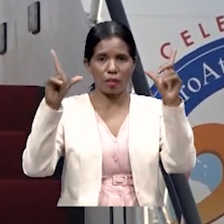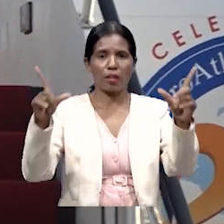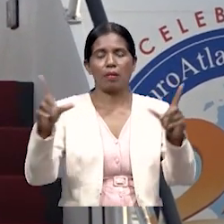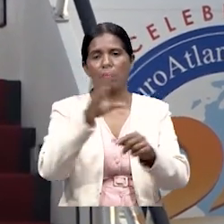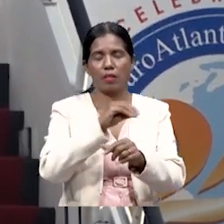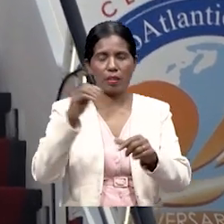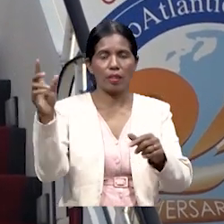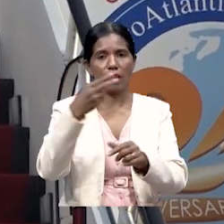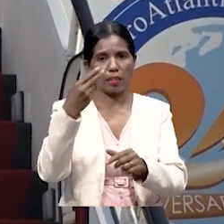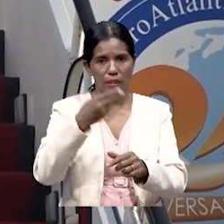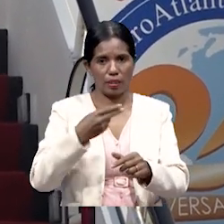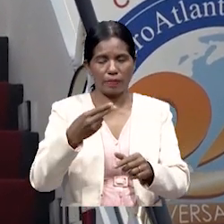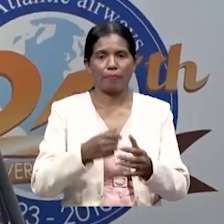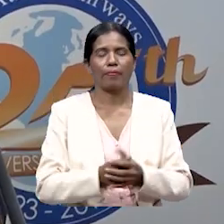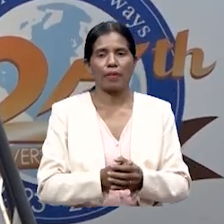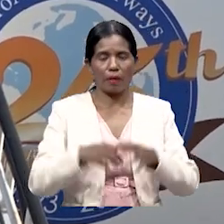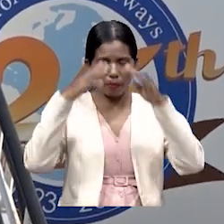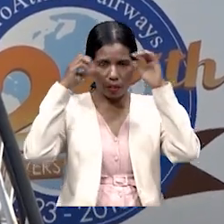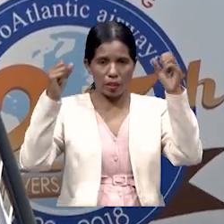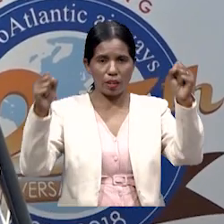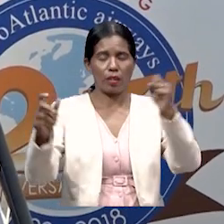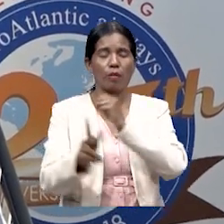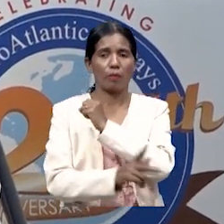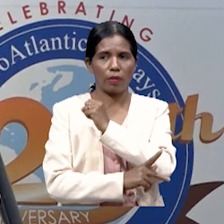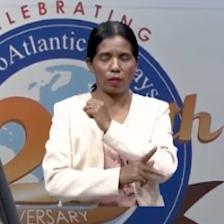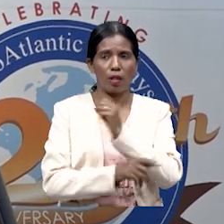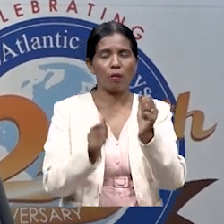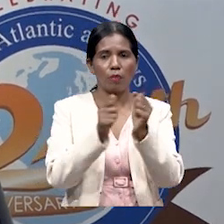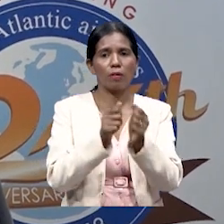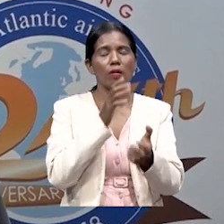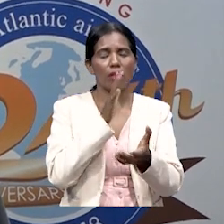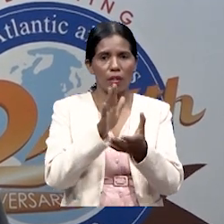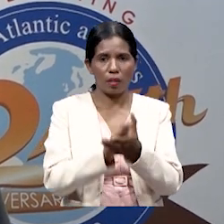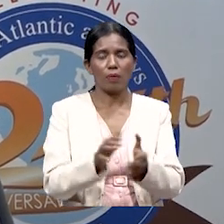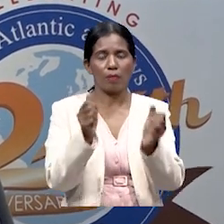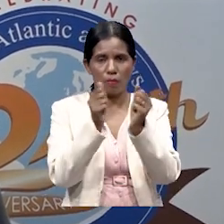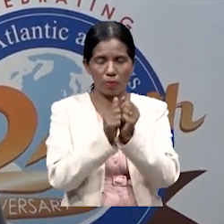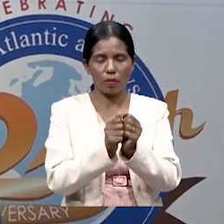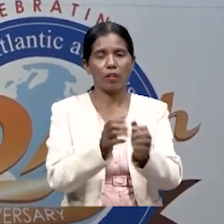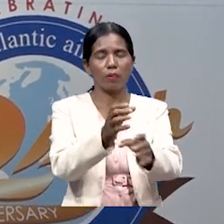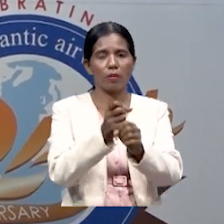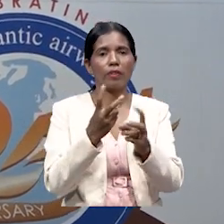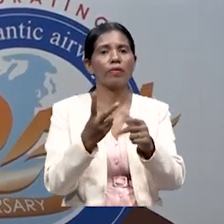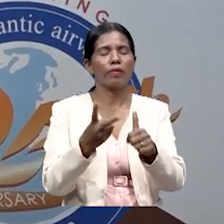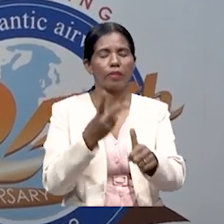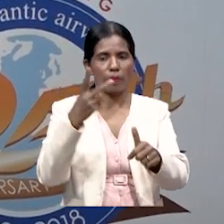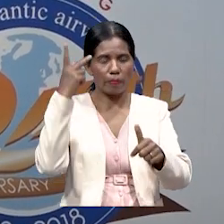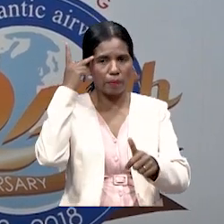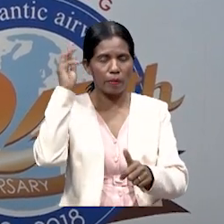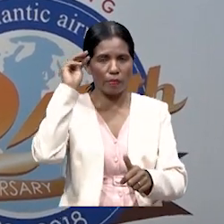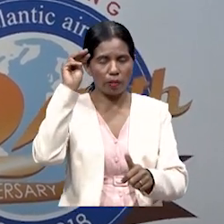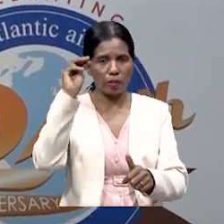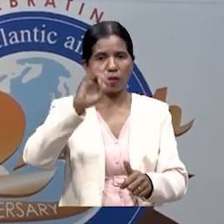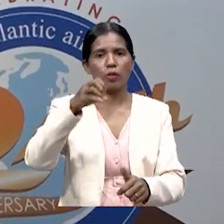oras Timor-Leste. Presidente da República Portuguesa, honia cometiva toi ha aeroporto Nicolau Lobato, simu si vice-primeiro-ministro José Maria